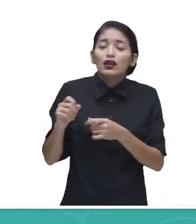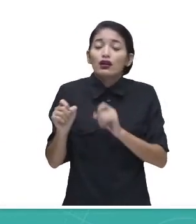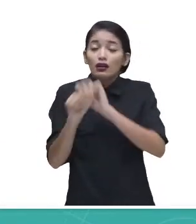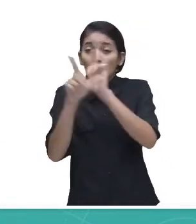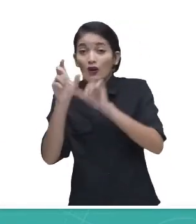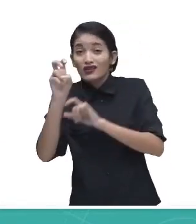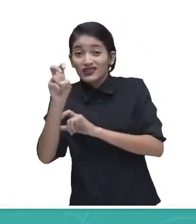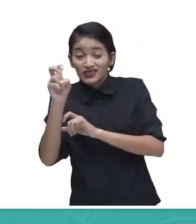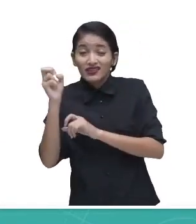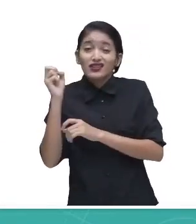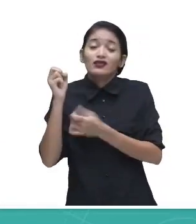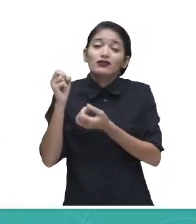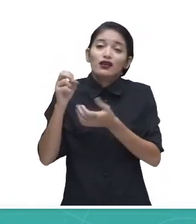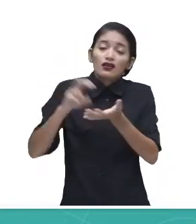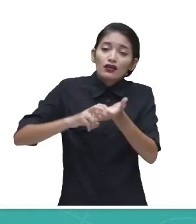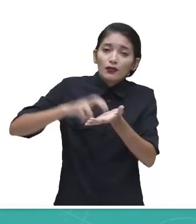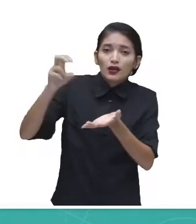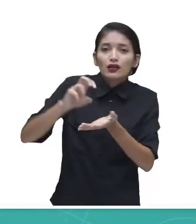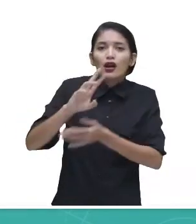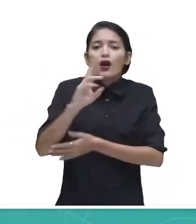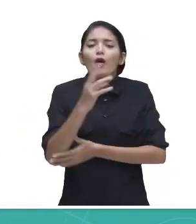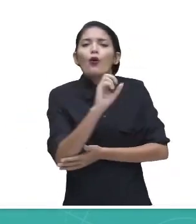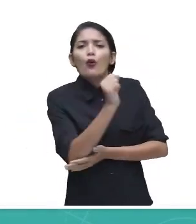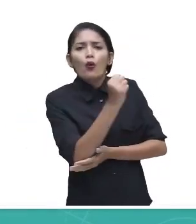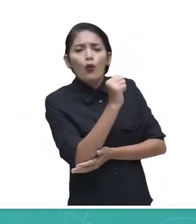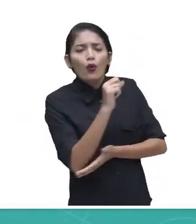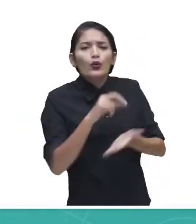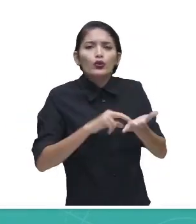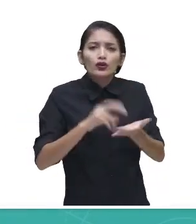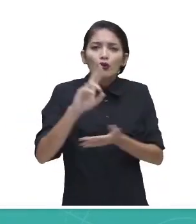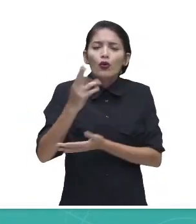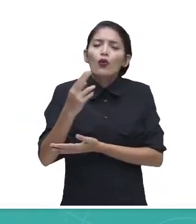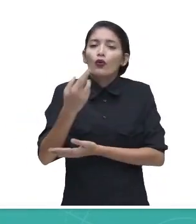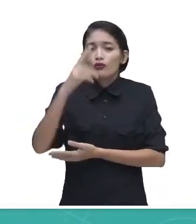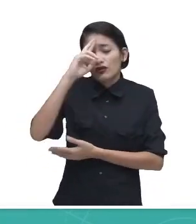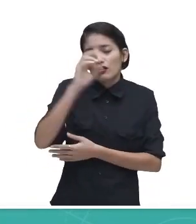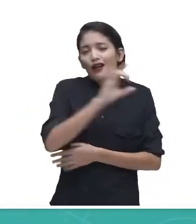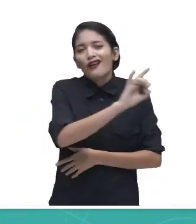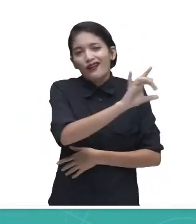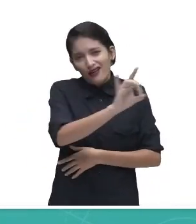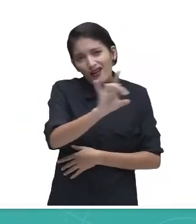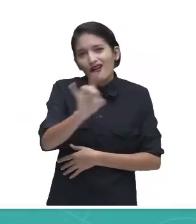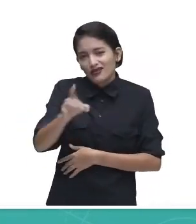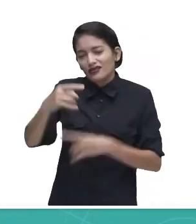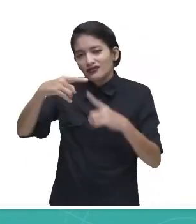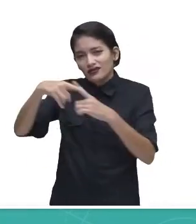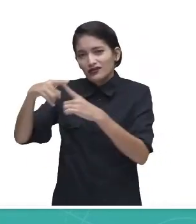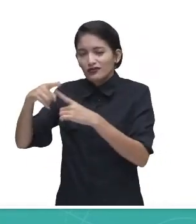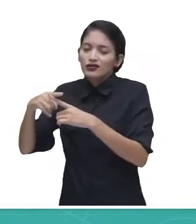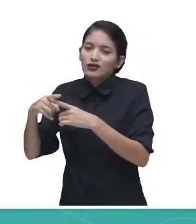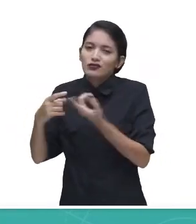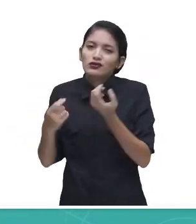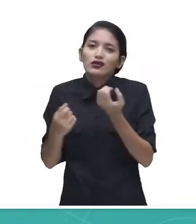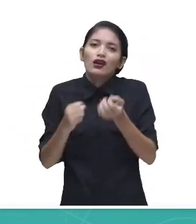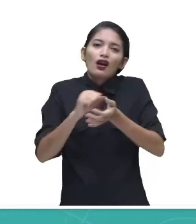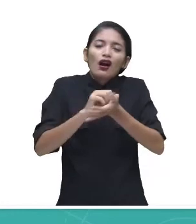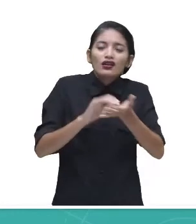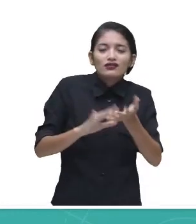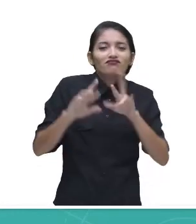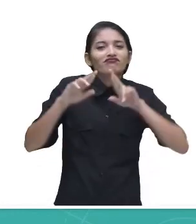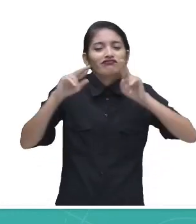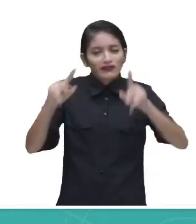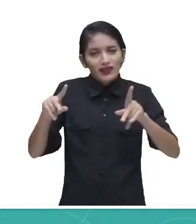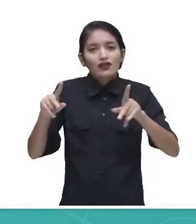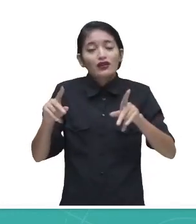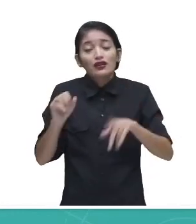da manhã, tem gente que acorda às 8, tem gente que acorda ao meio-dia, cada um tem um tipo de atividade diferenciada, então a